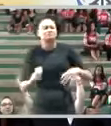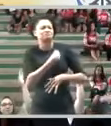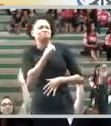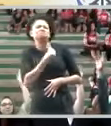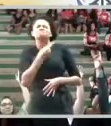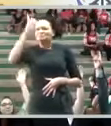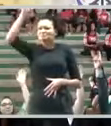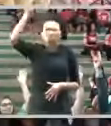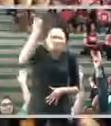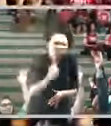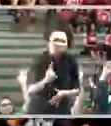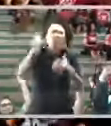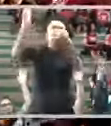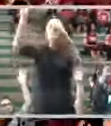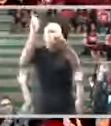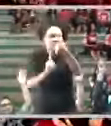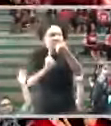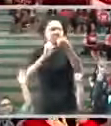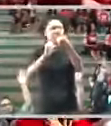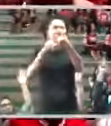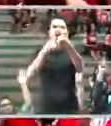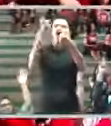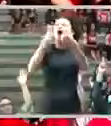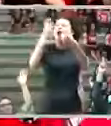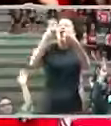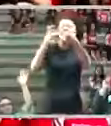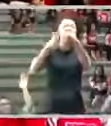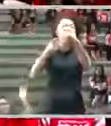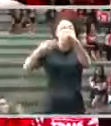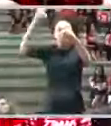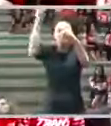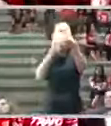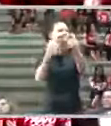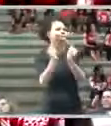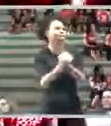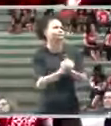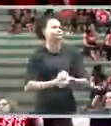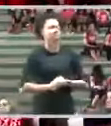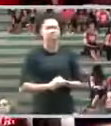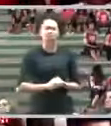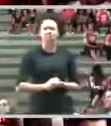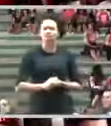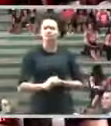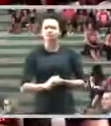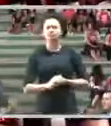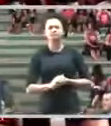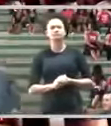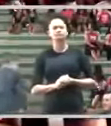que ter Deus. Sem Deus não vai resolver nada.